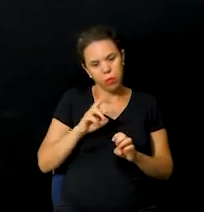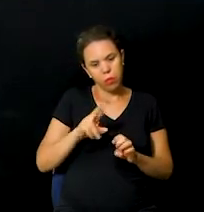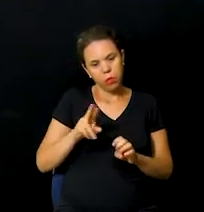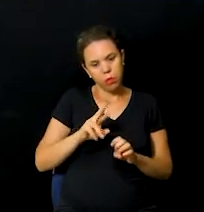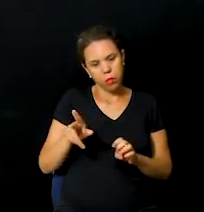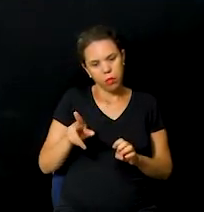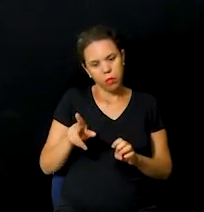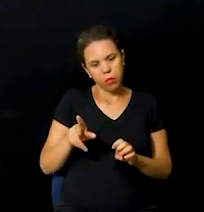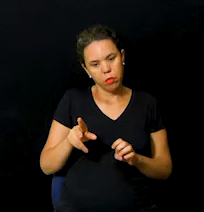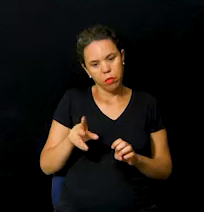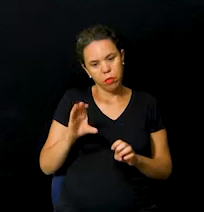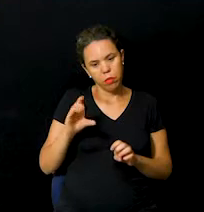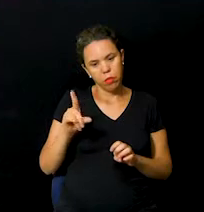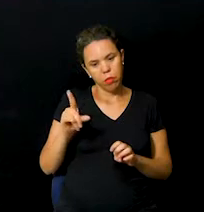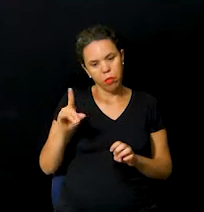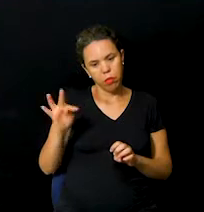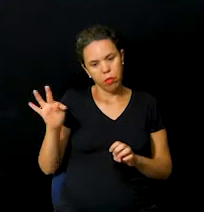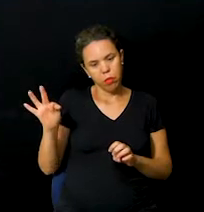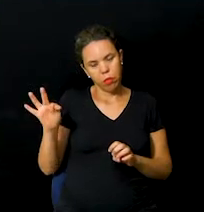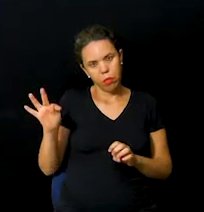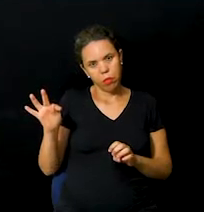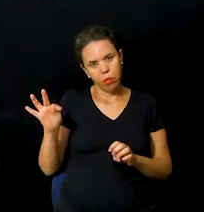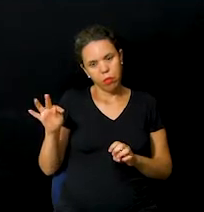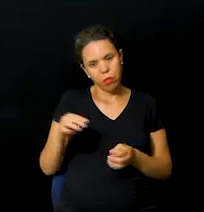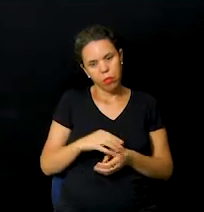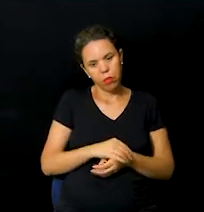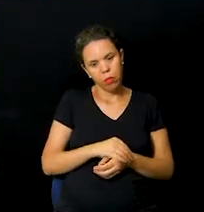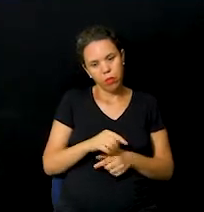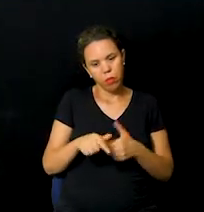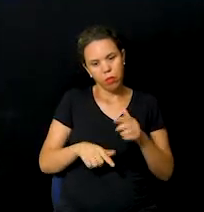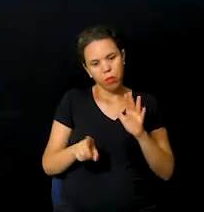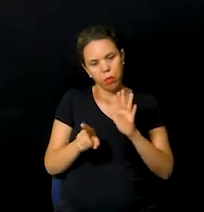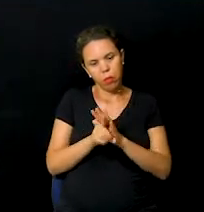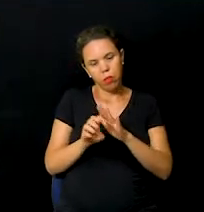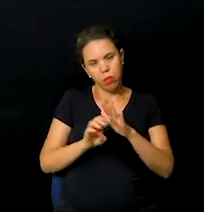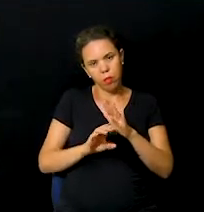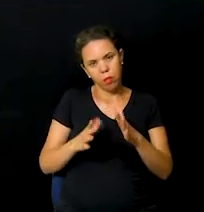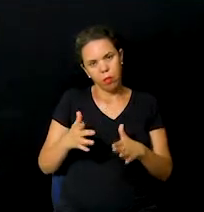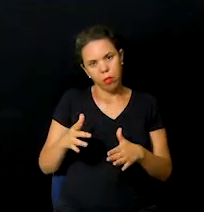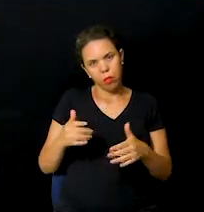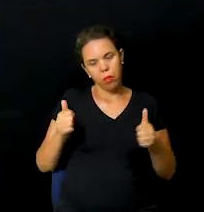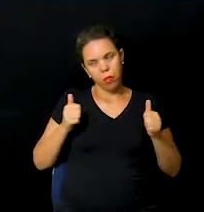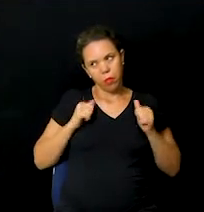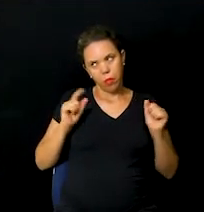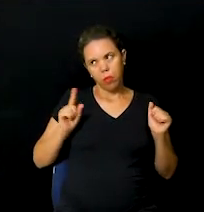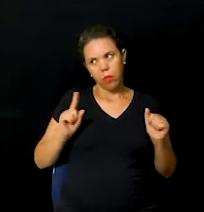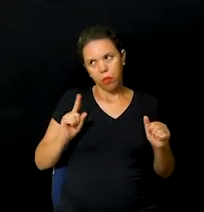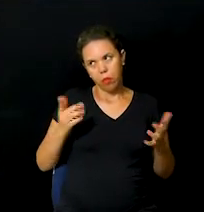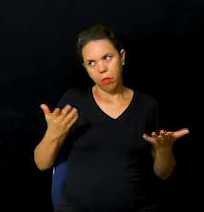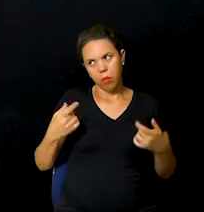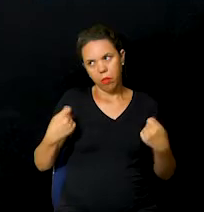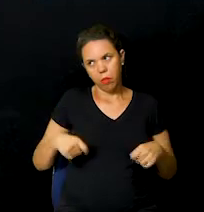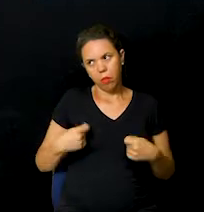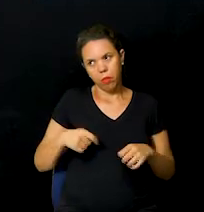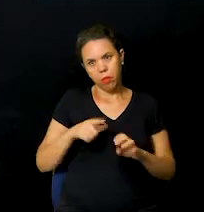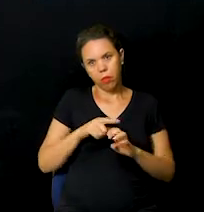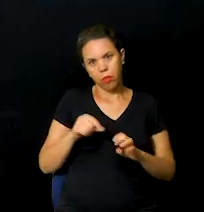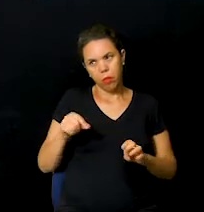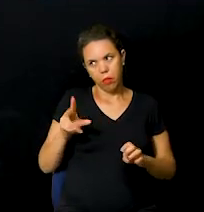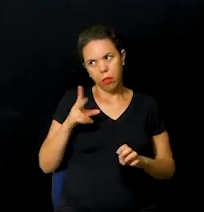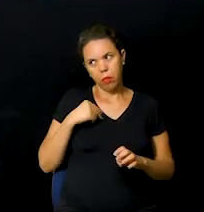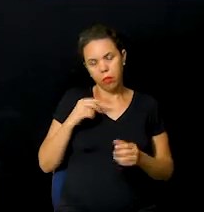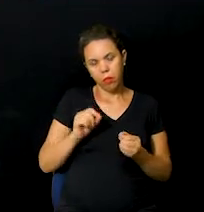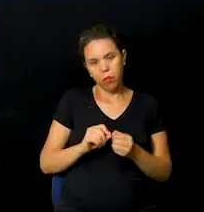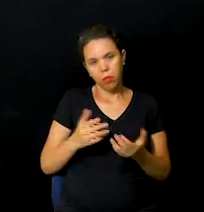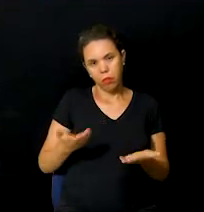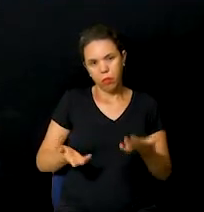do empreendedorismo, não é só para aquela que é CLT, ou aquela que era uma executiva, ou aquela que está desempregada e que agora precisa empreender